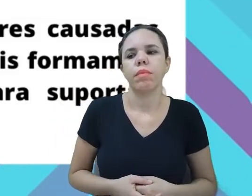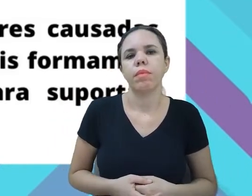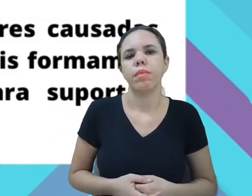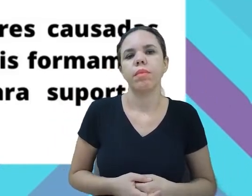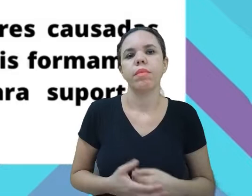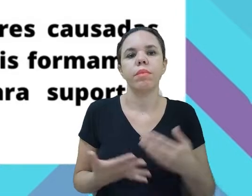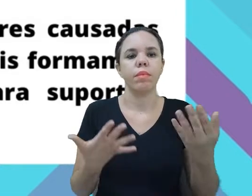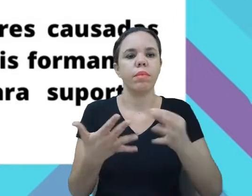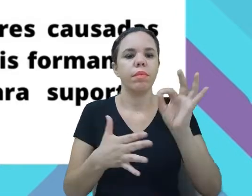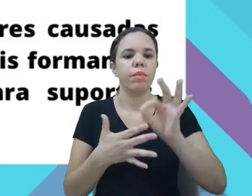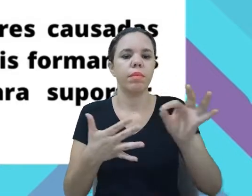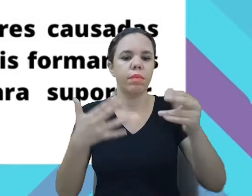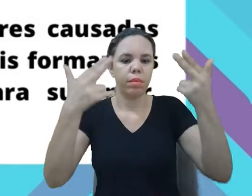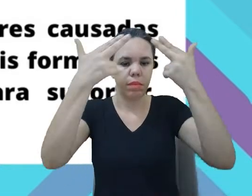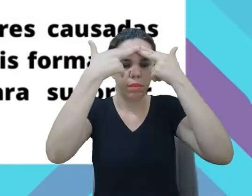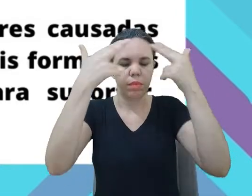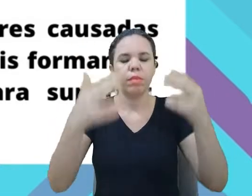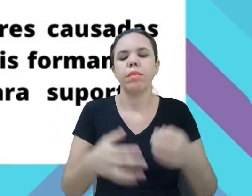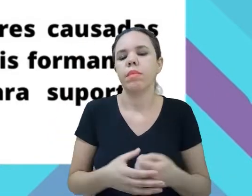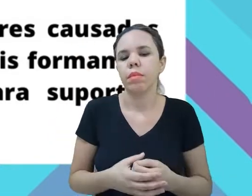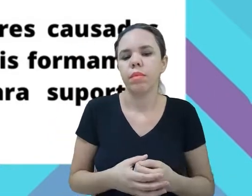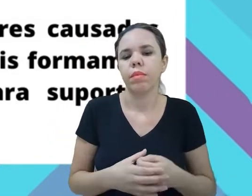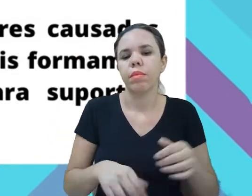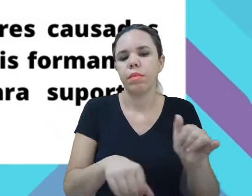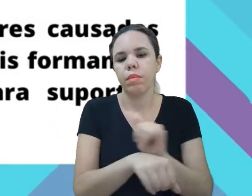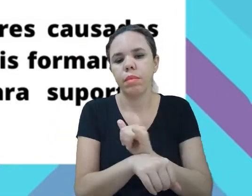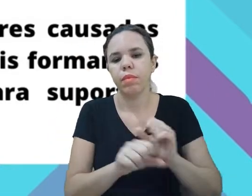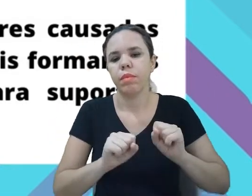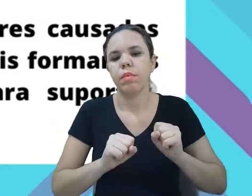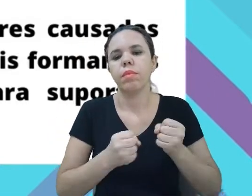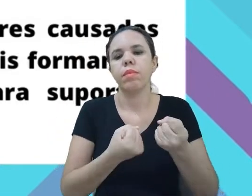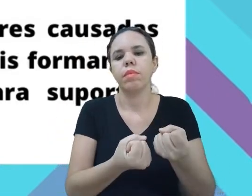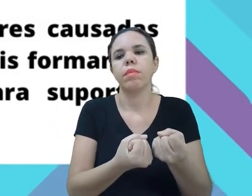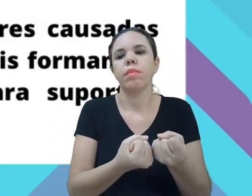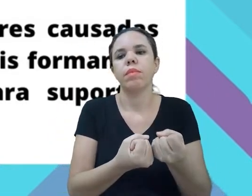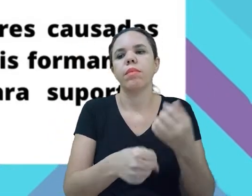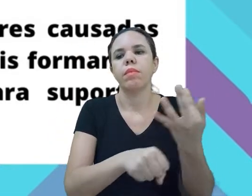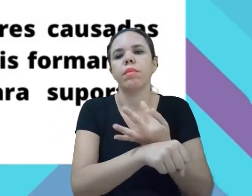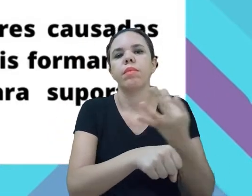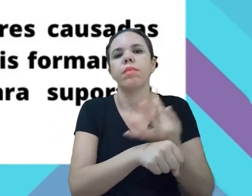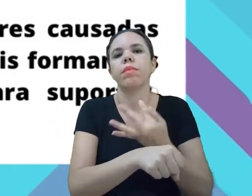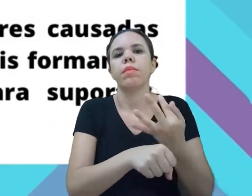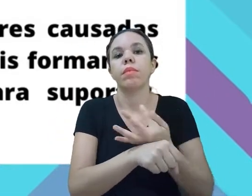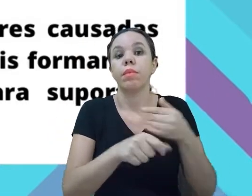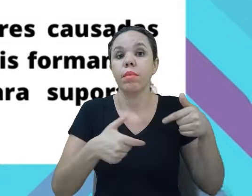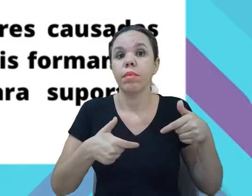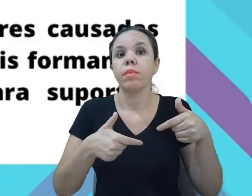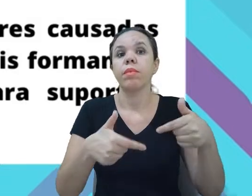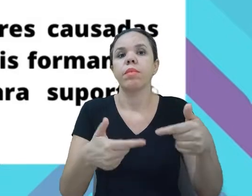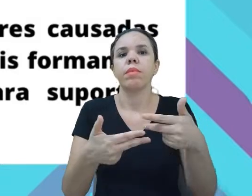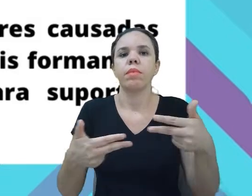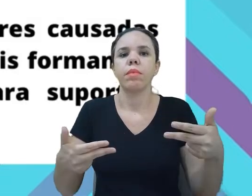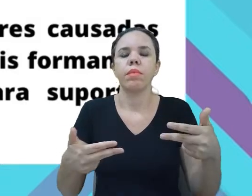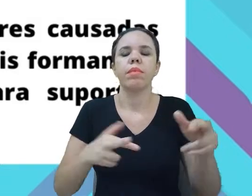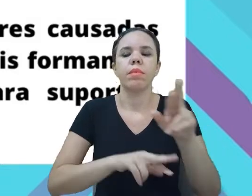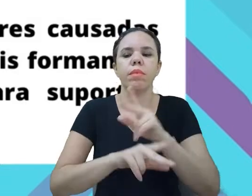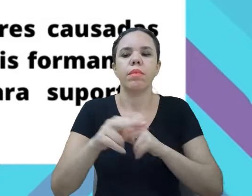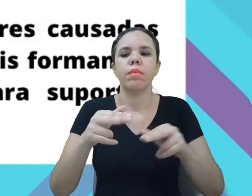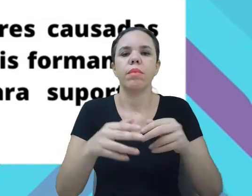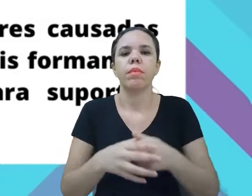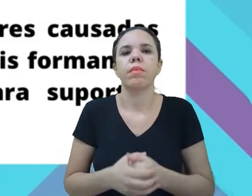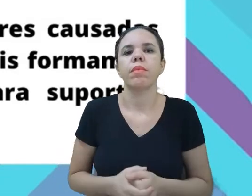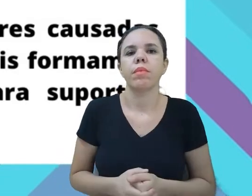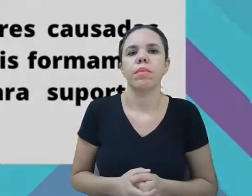meio, as quais formam as traumatizações, mecanismo de defesa para suportar enfrentar as